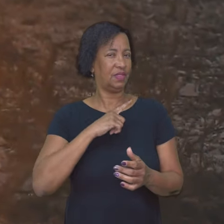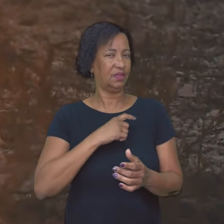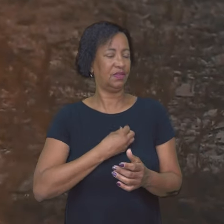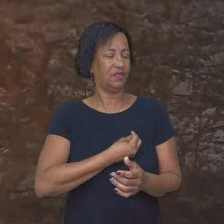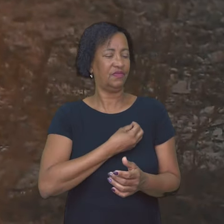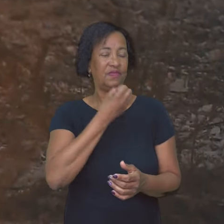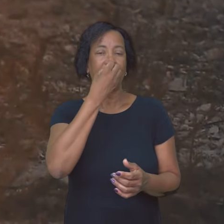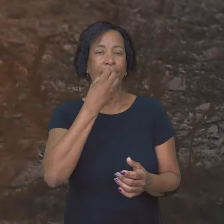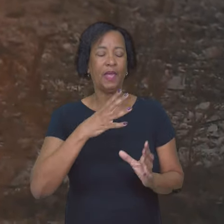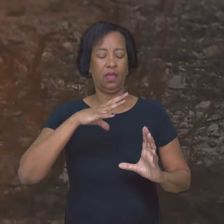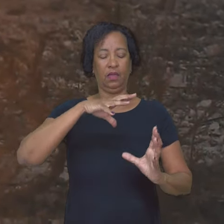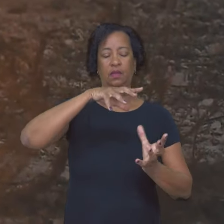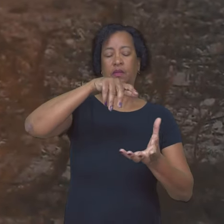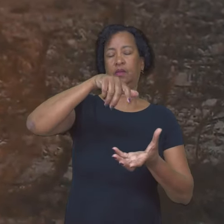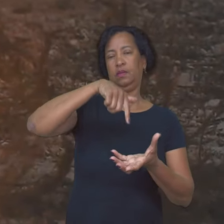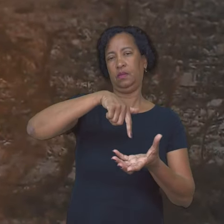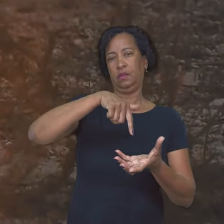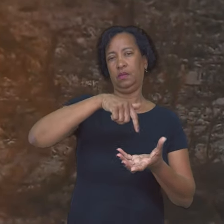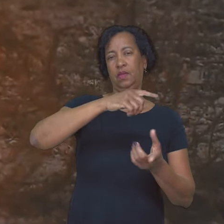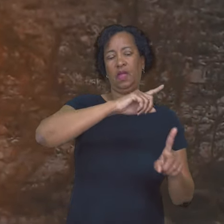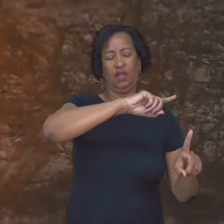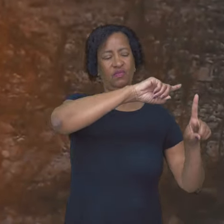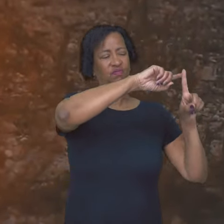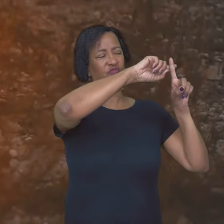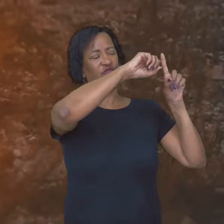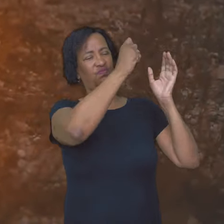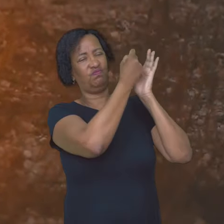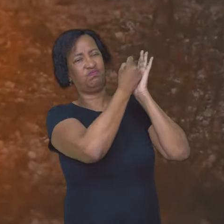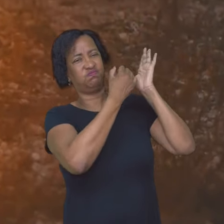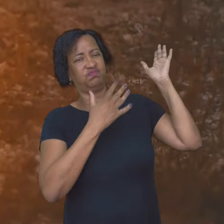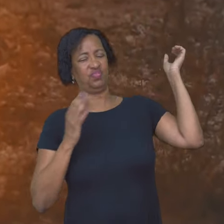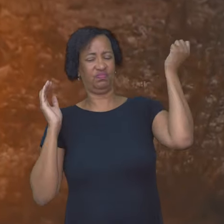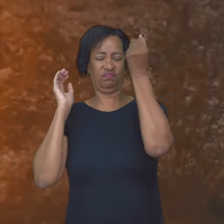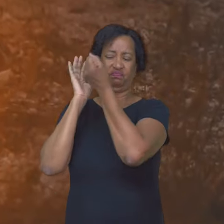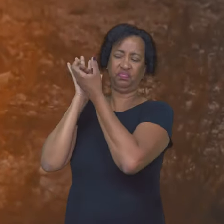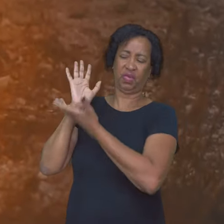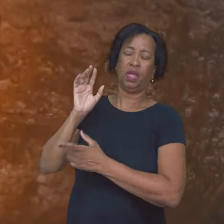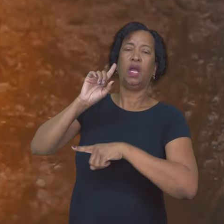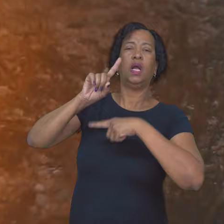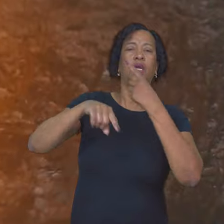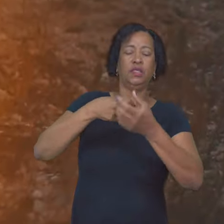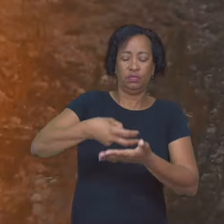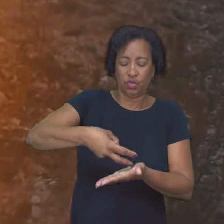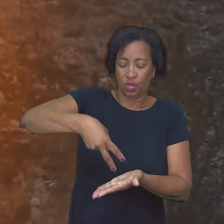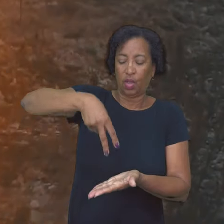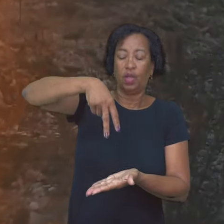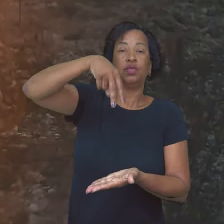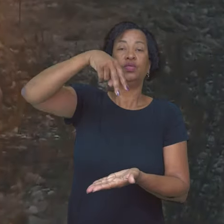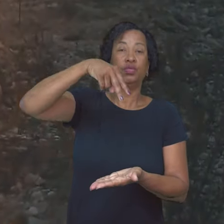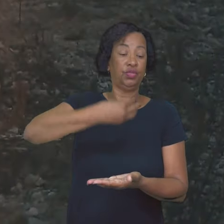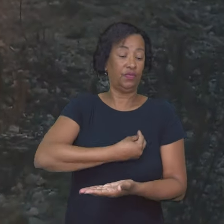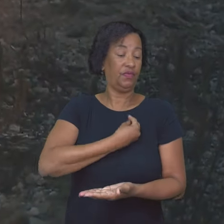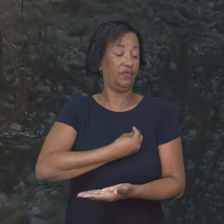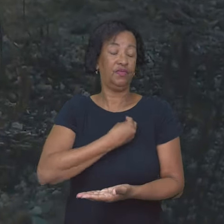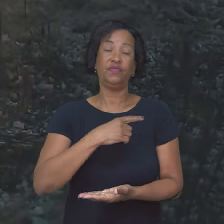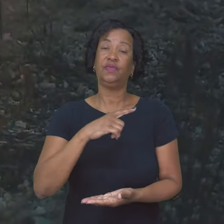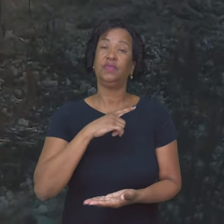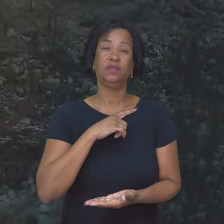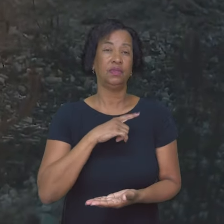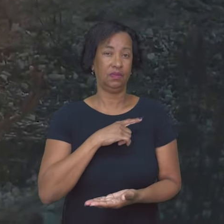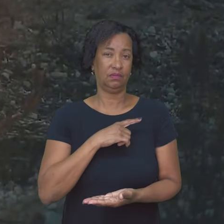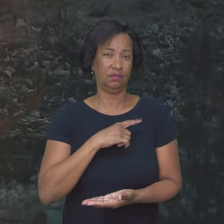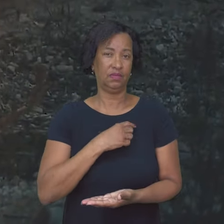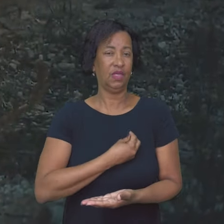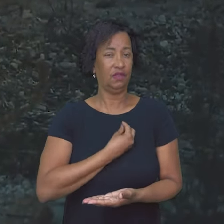terra Jesus Cristo foi crucificado e enterrado mas ele ressurgiu dos mortos e está vivo ele vive vive dentro sim ele vive